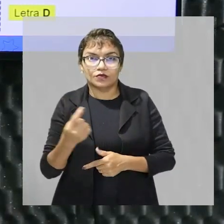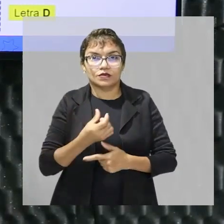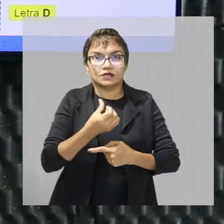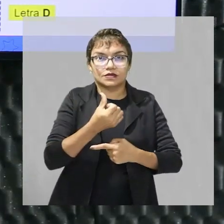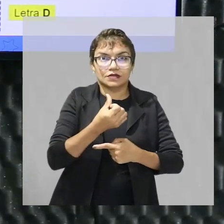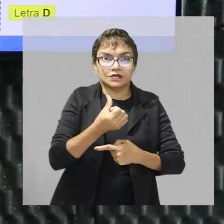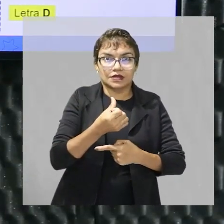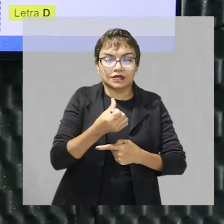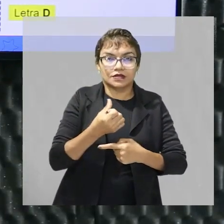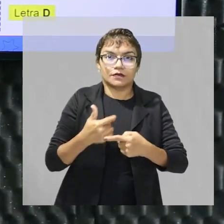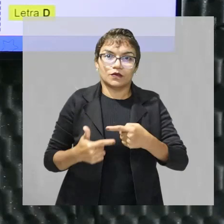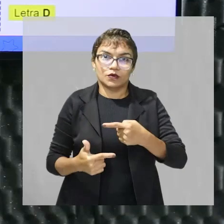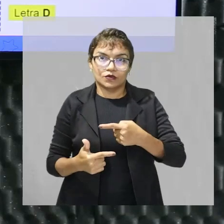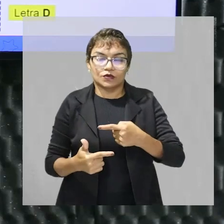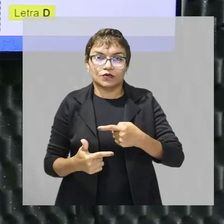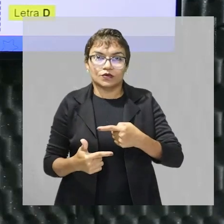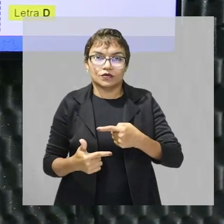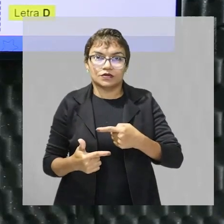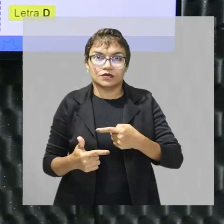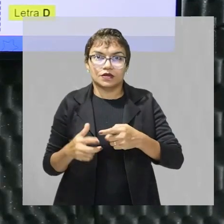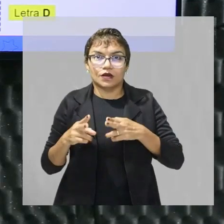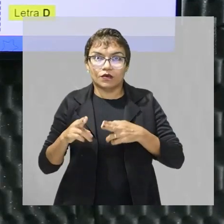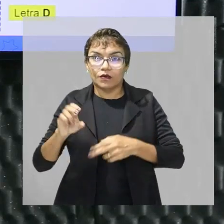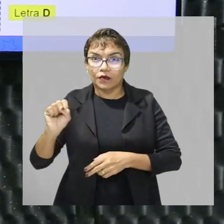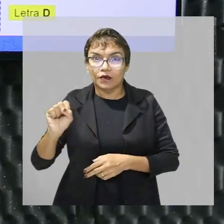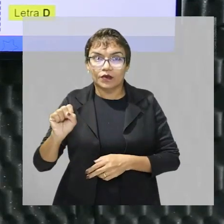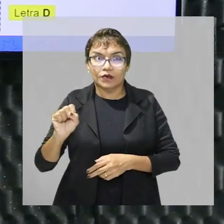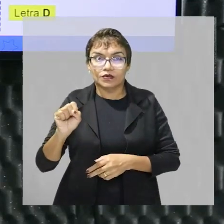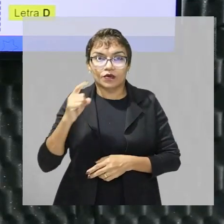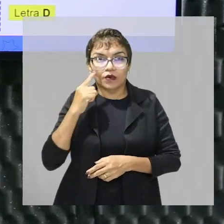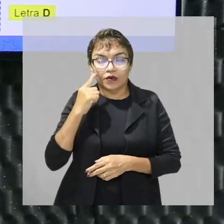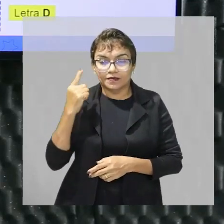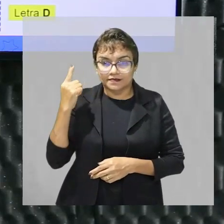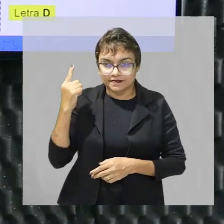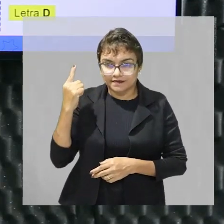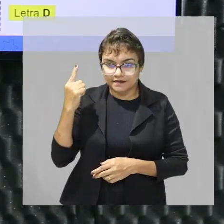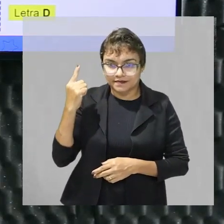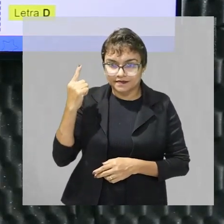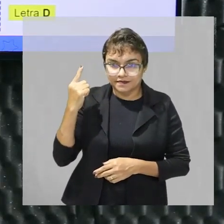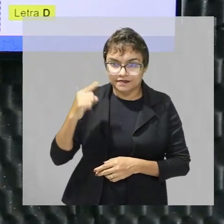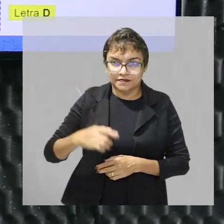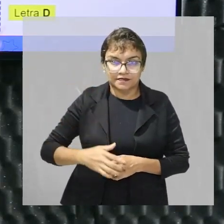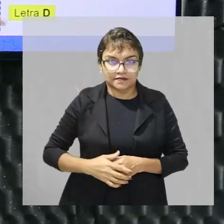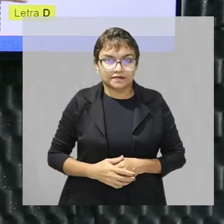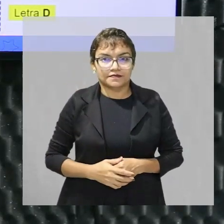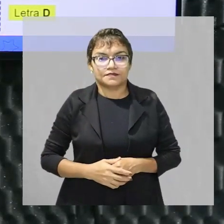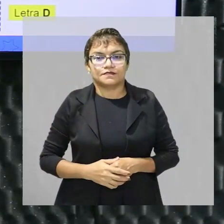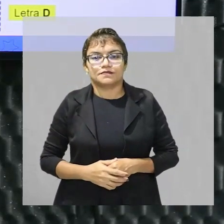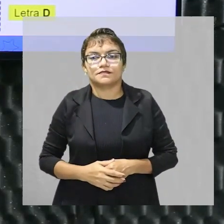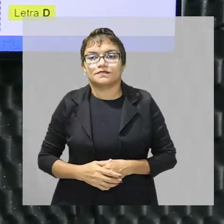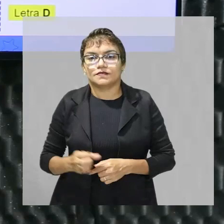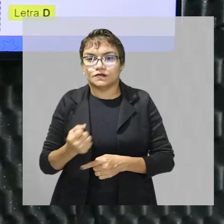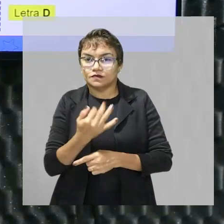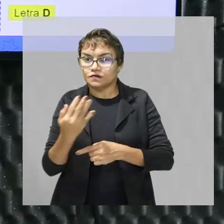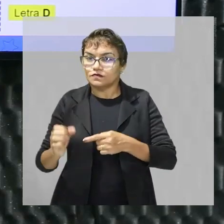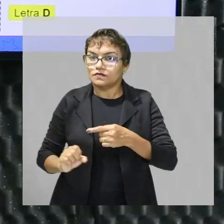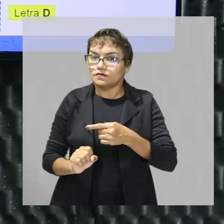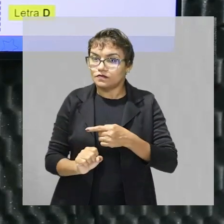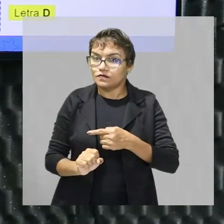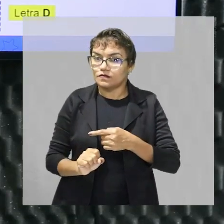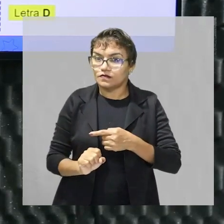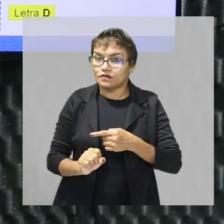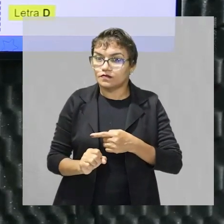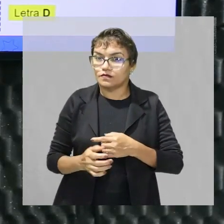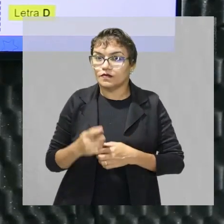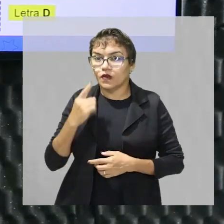8. Ó. 50 vezes 1 vezes 56 dividido por 8. 7 vezes 8,